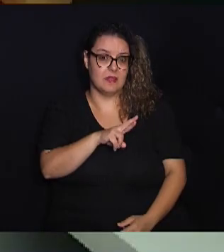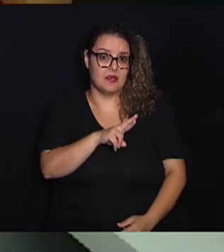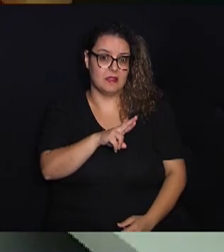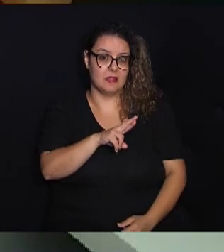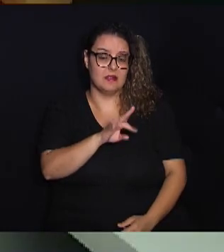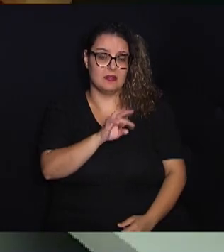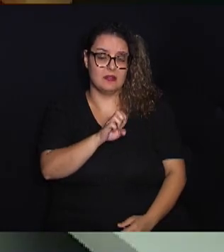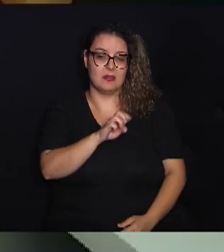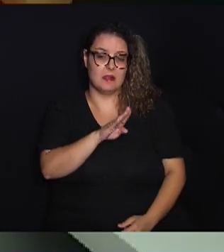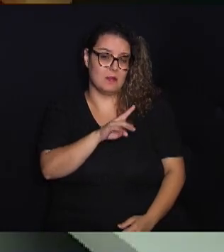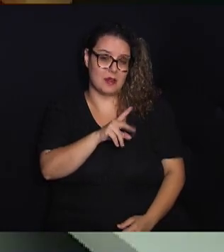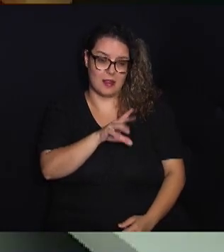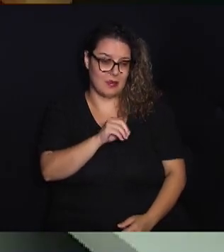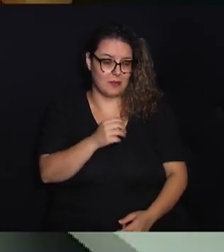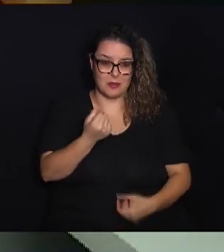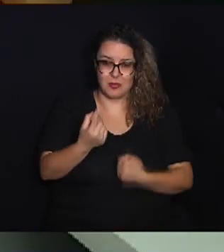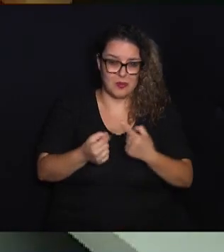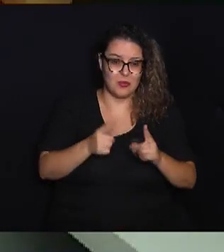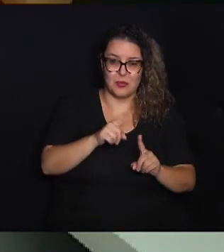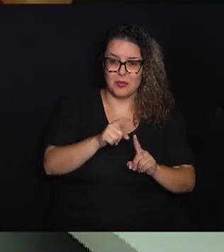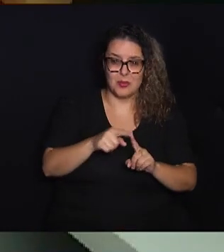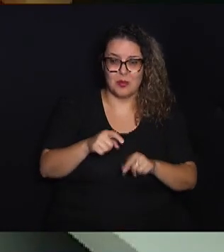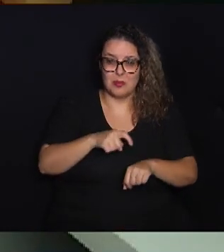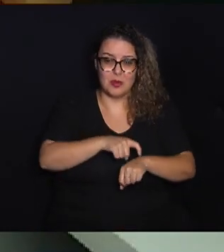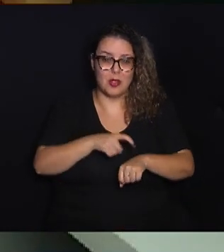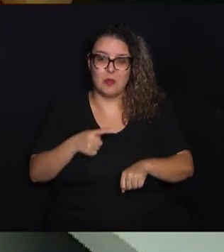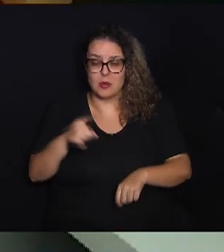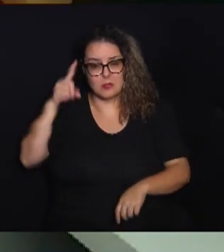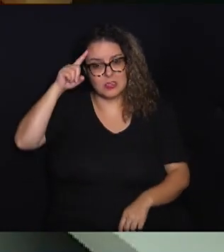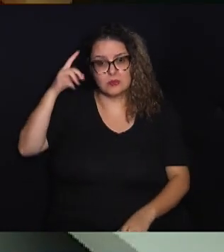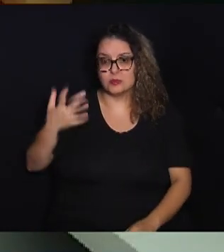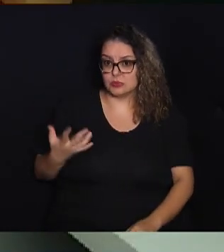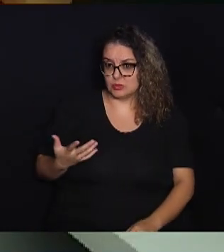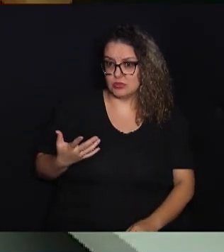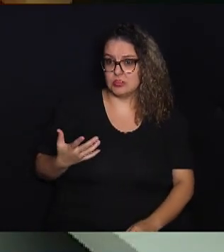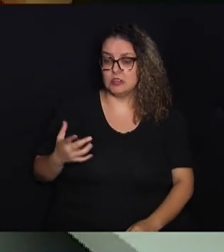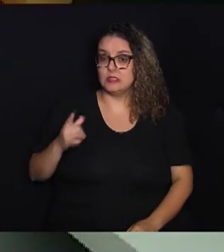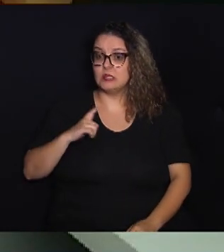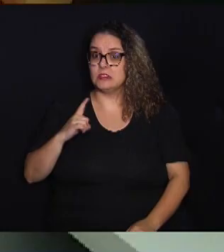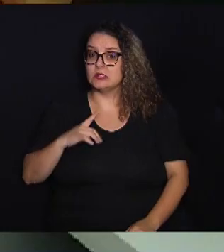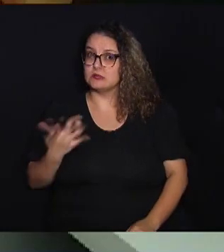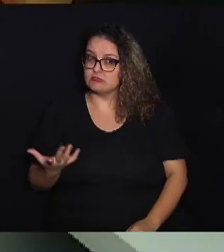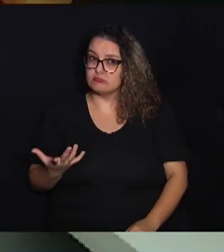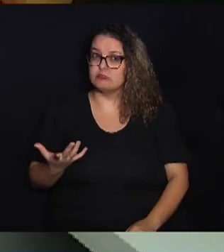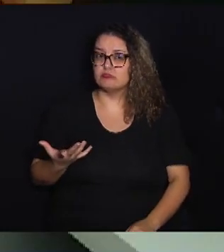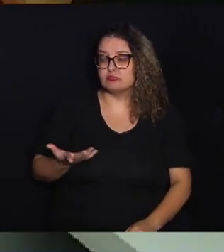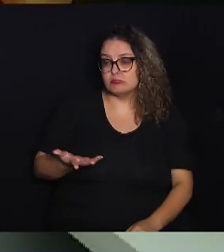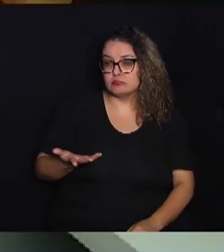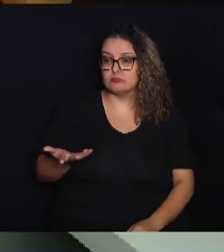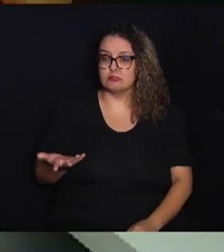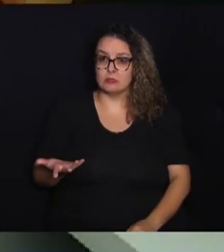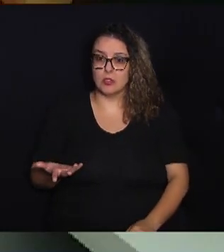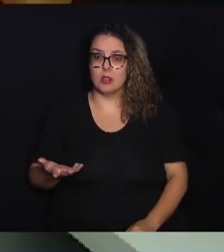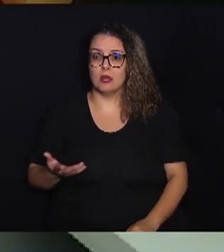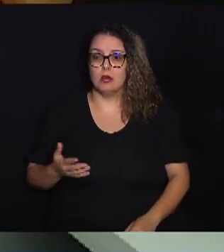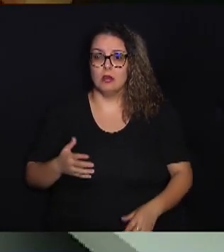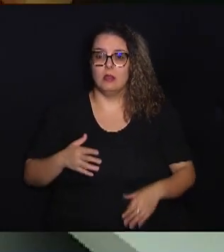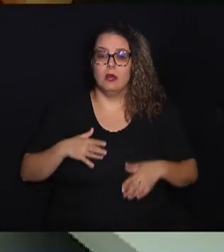algum tipo, alguma uma fase do dia que tem, de certa forma, um repouso